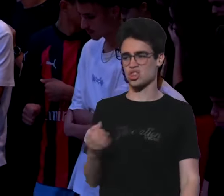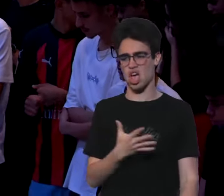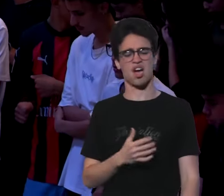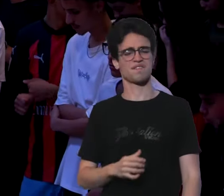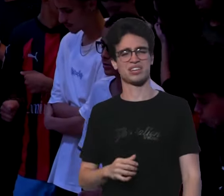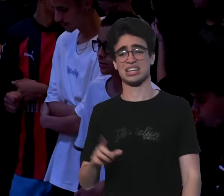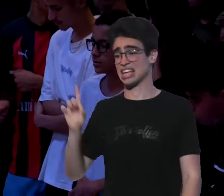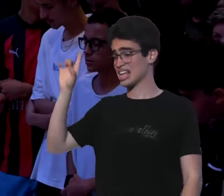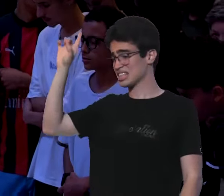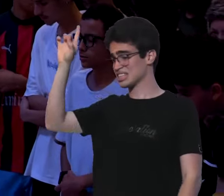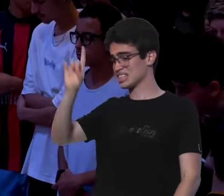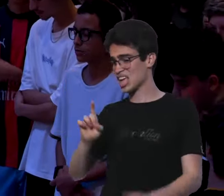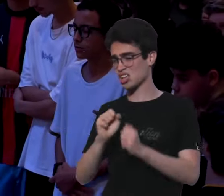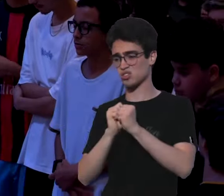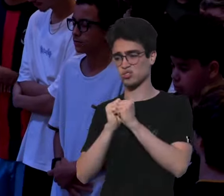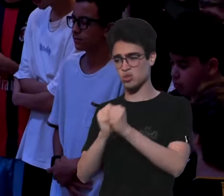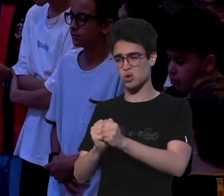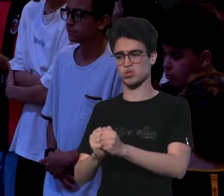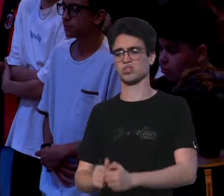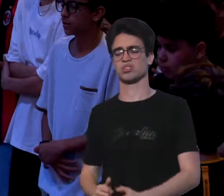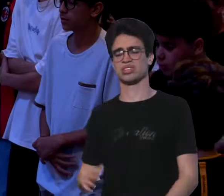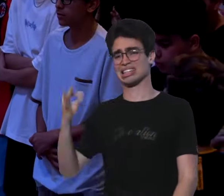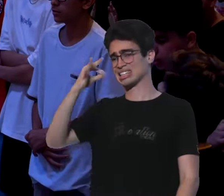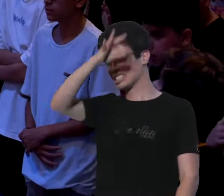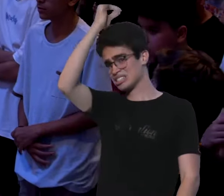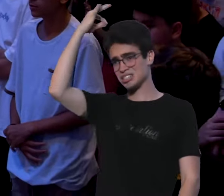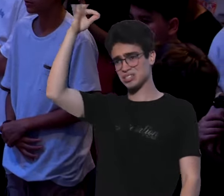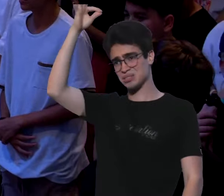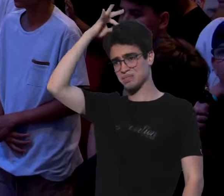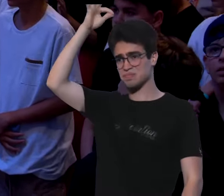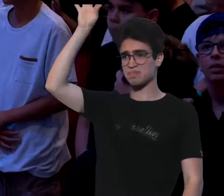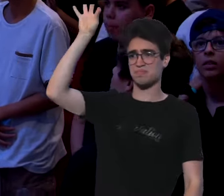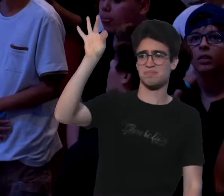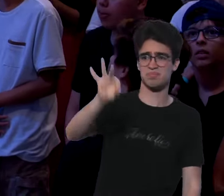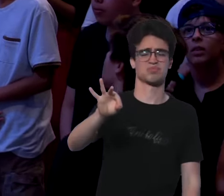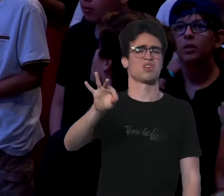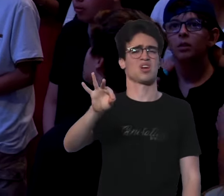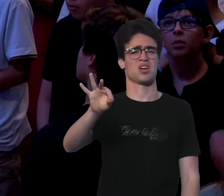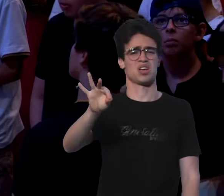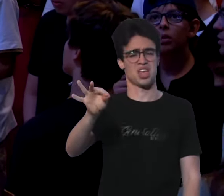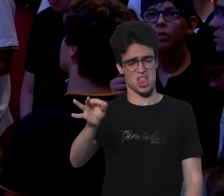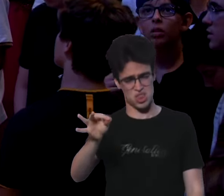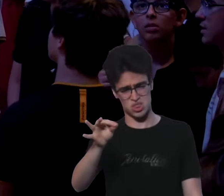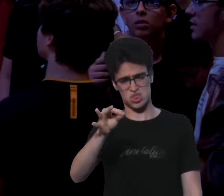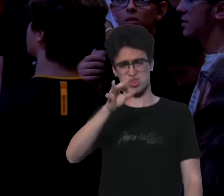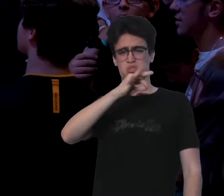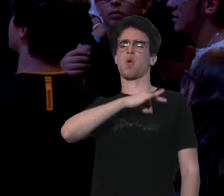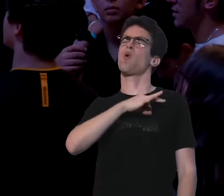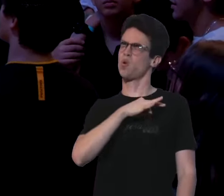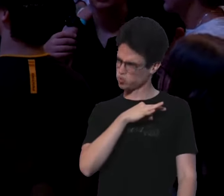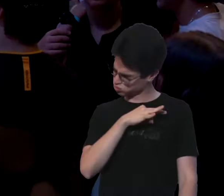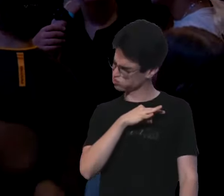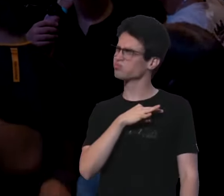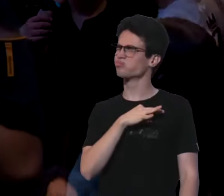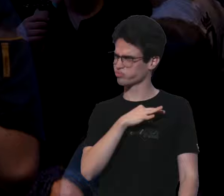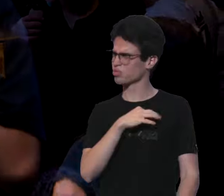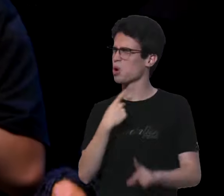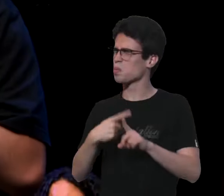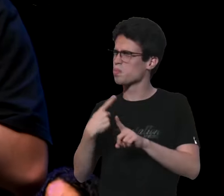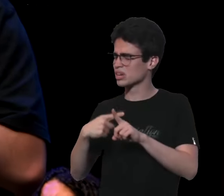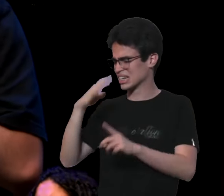Deus. Entra com o seu Espírito dentro do meu coração, porque eu creio